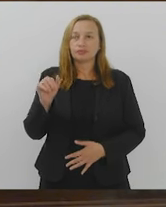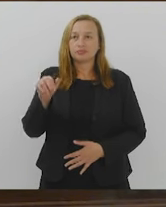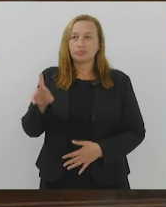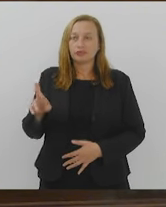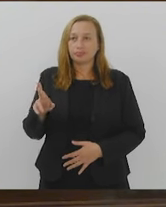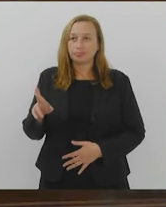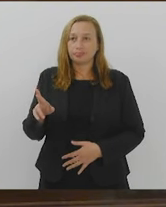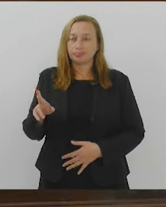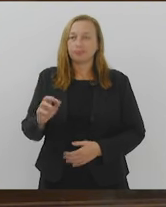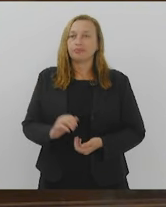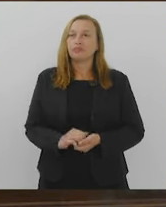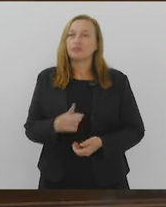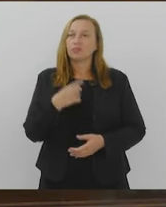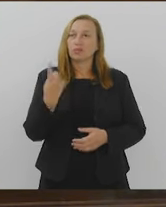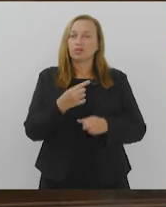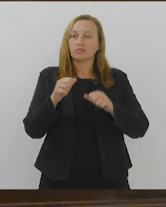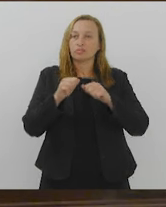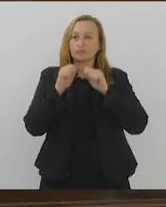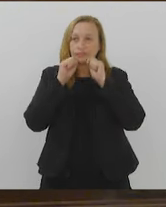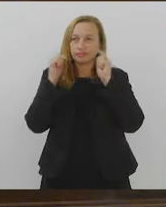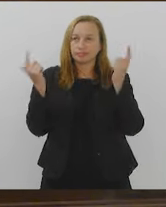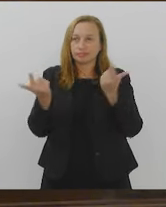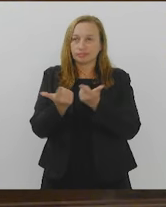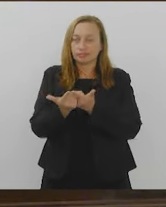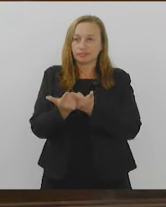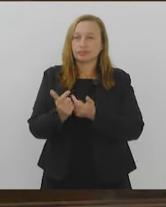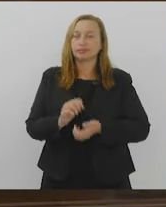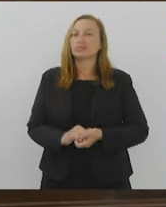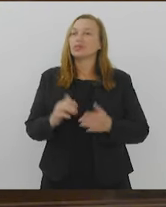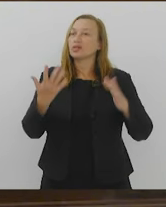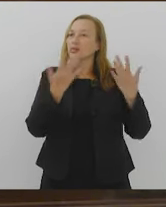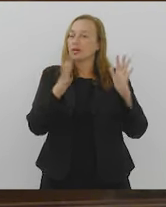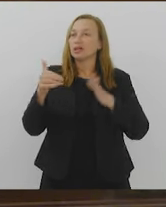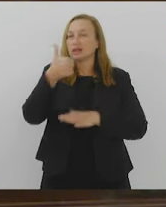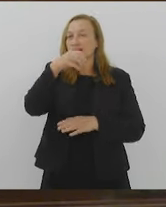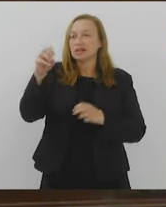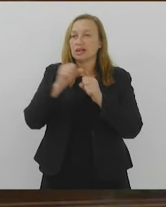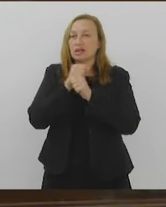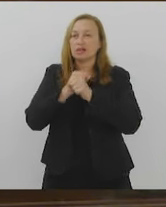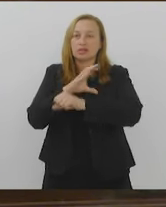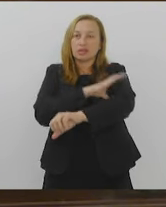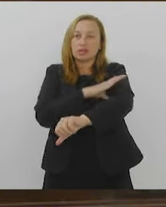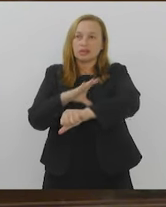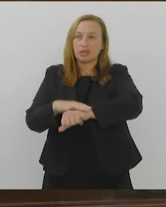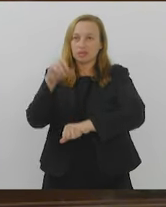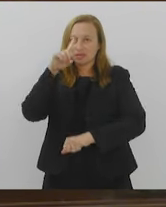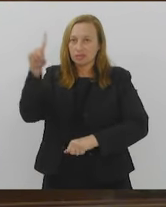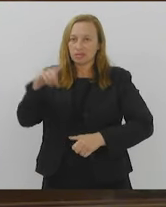estamos na Assembleia Legislativa comemorando os 100 anos da Assembleia de Deus.